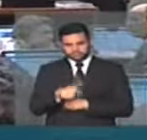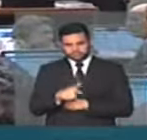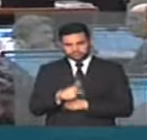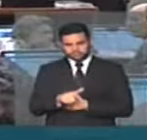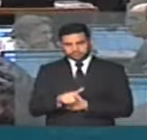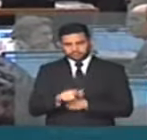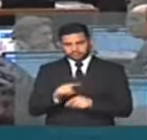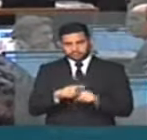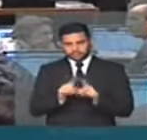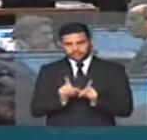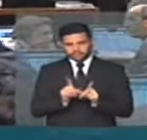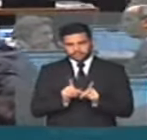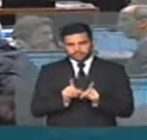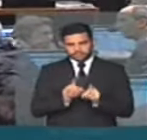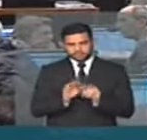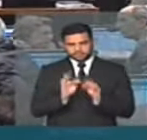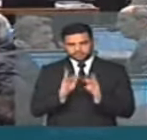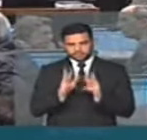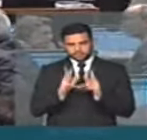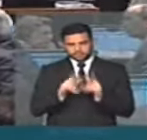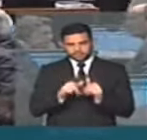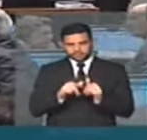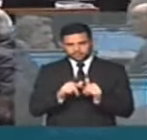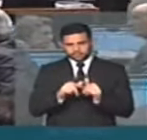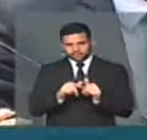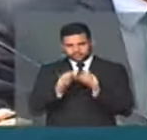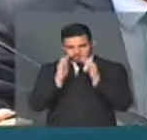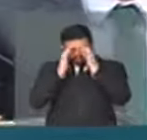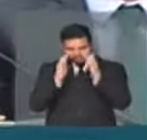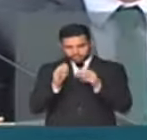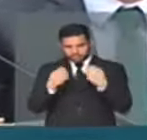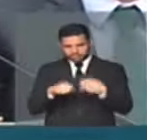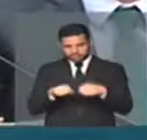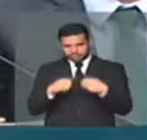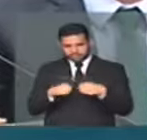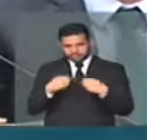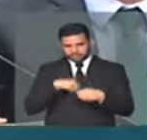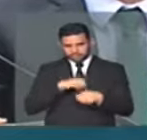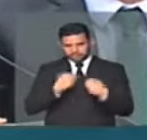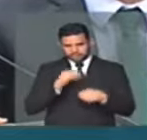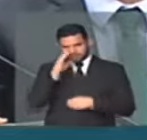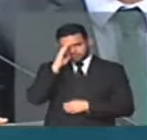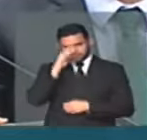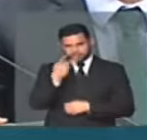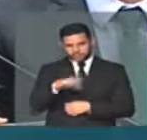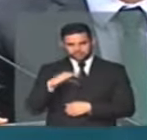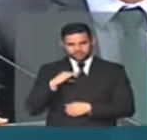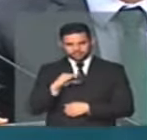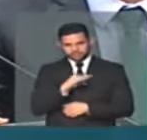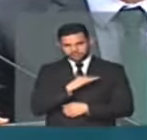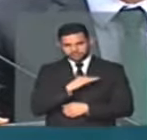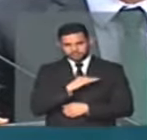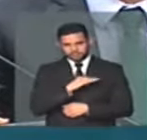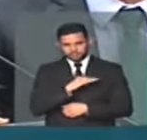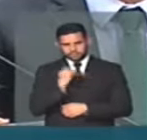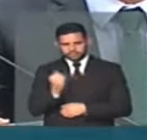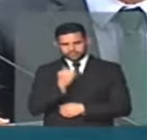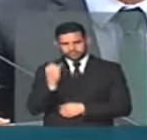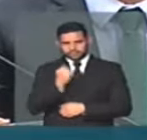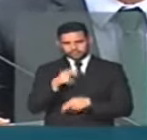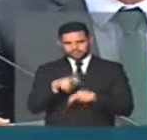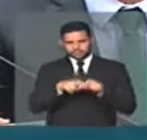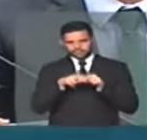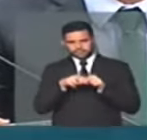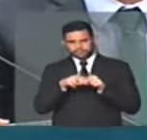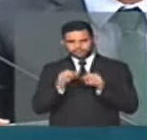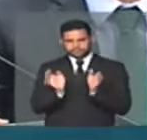repetidos. Mas, com todo o respeito que eu mereço e que devo também a esta comissão, é importante